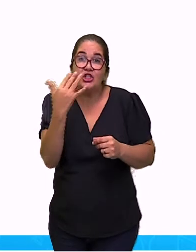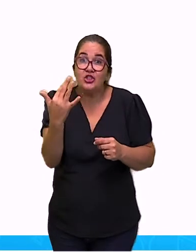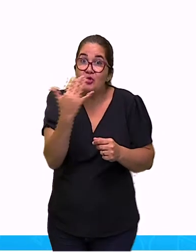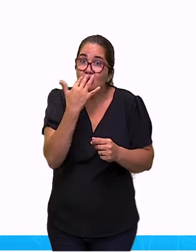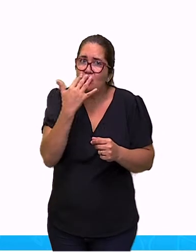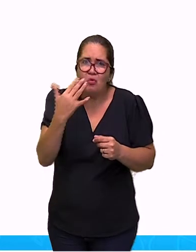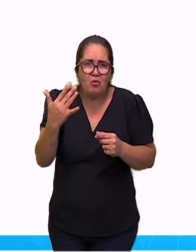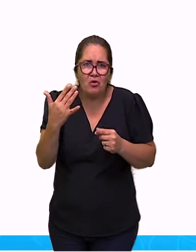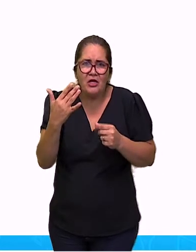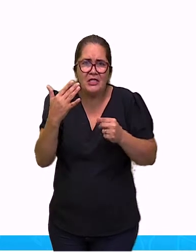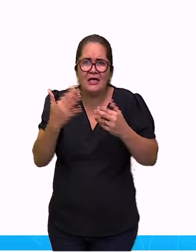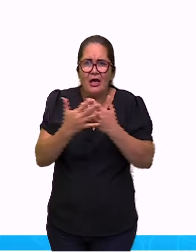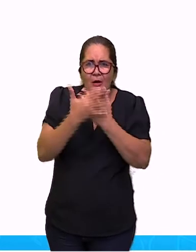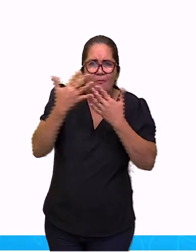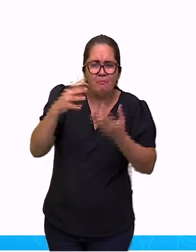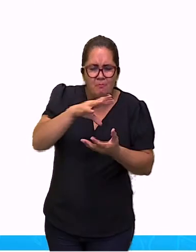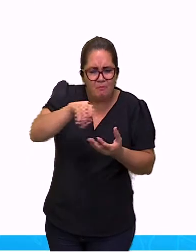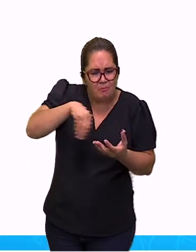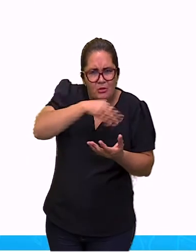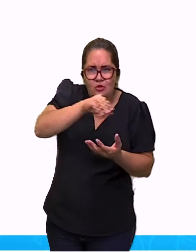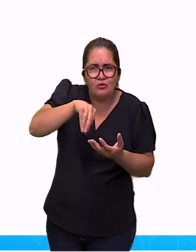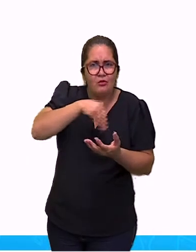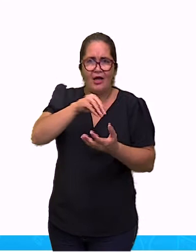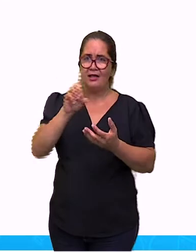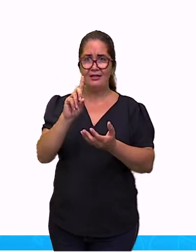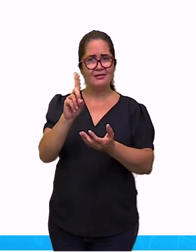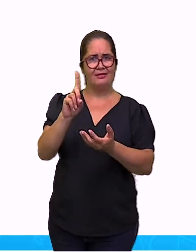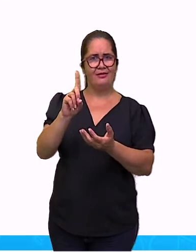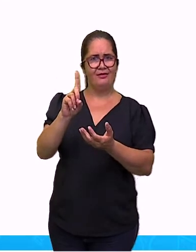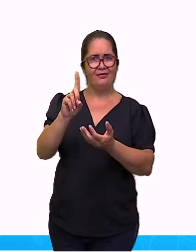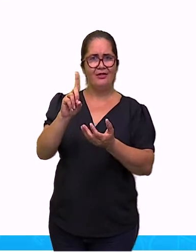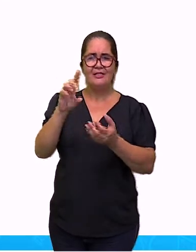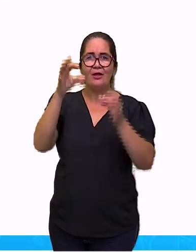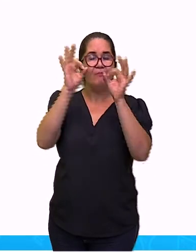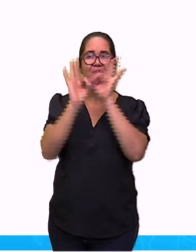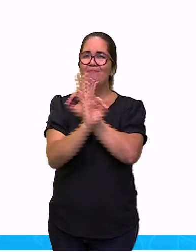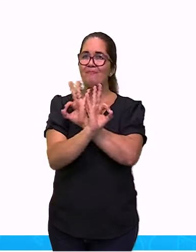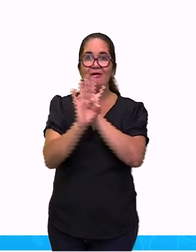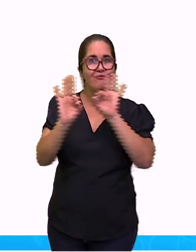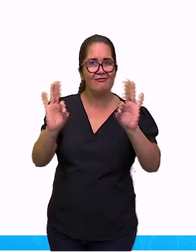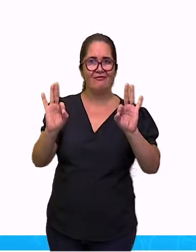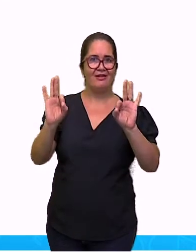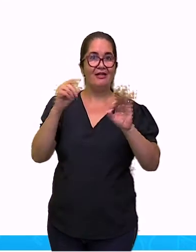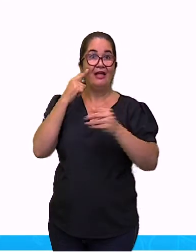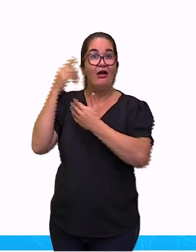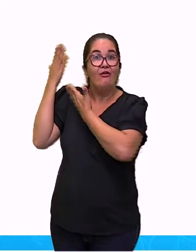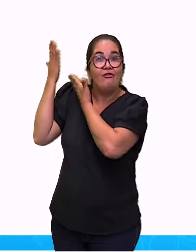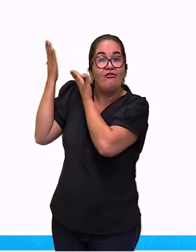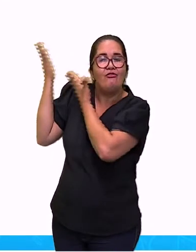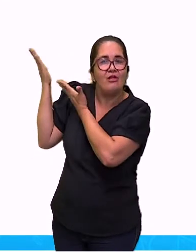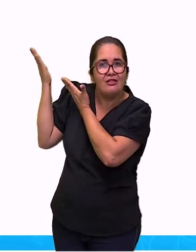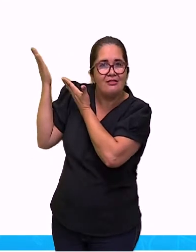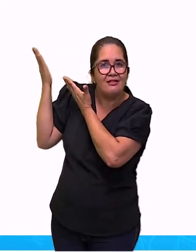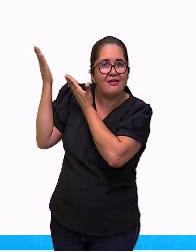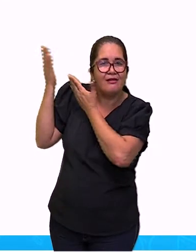bem centrado, e você aproxima a imagem, você consegue ver o ponto a